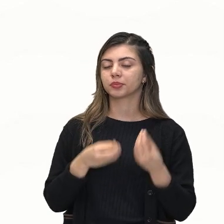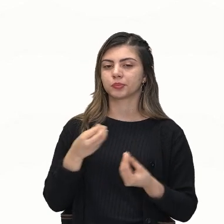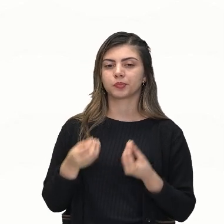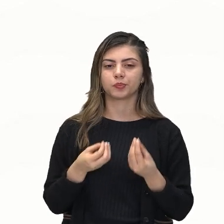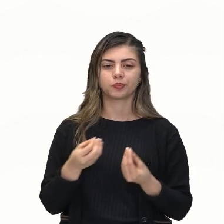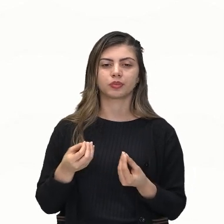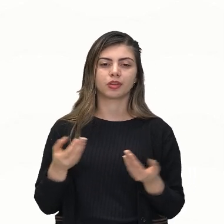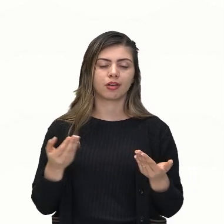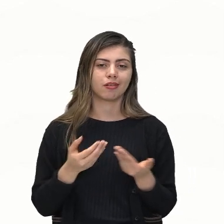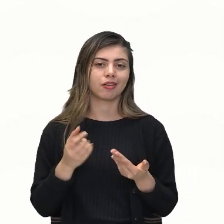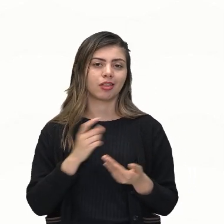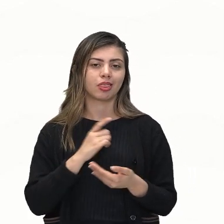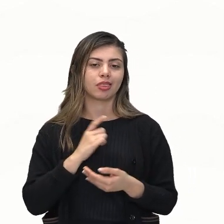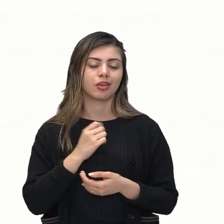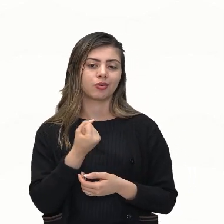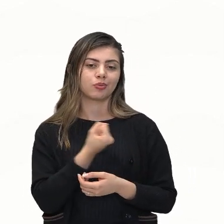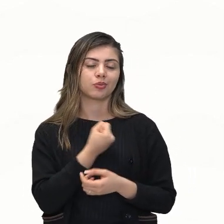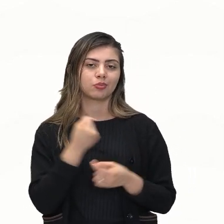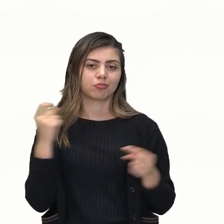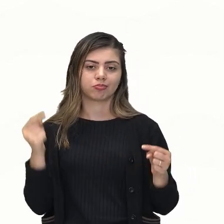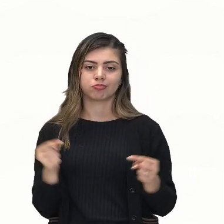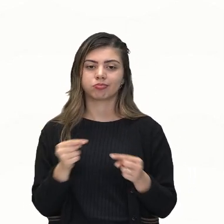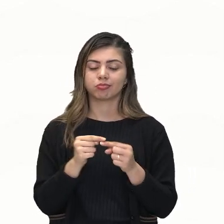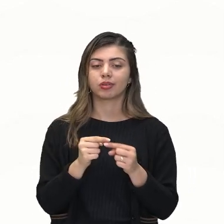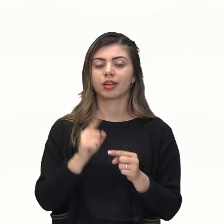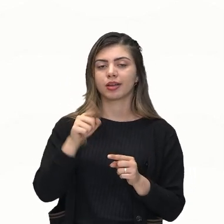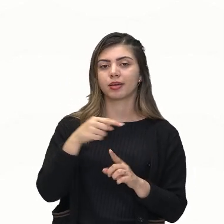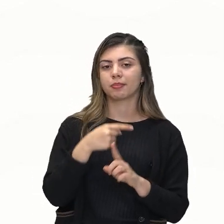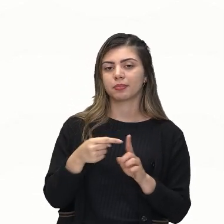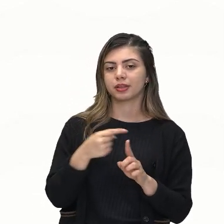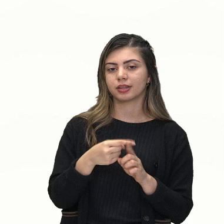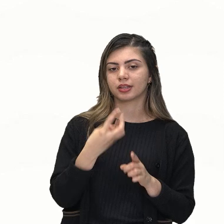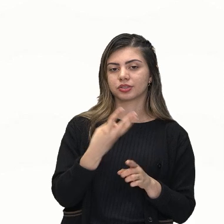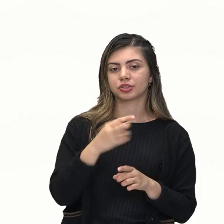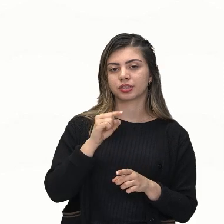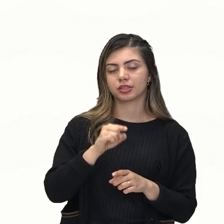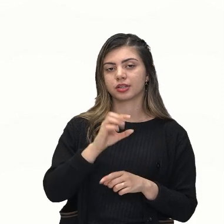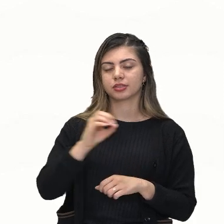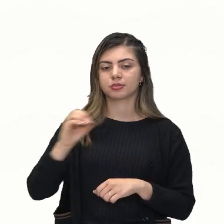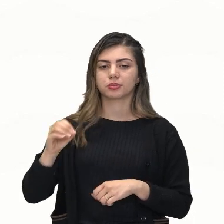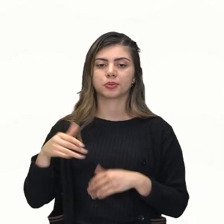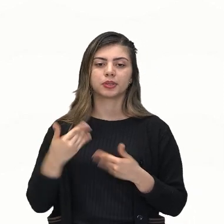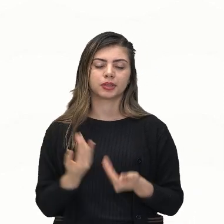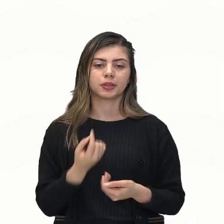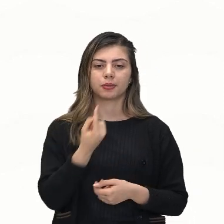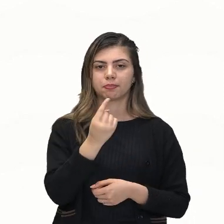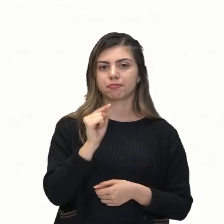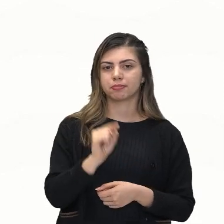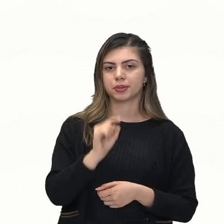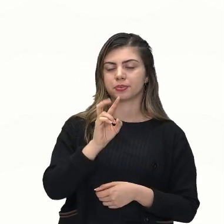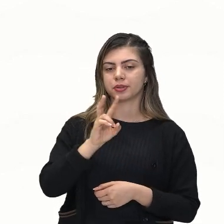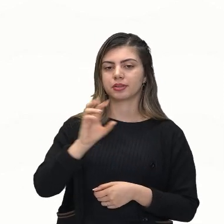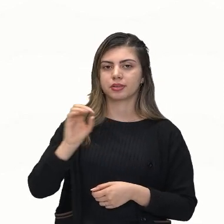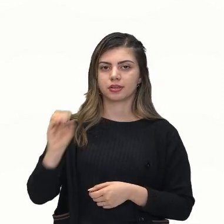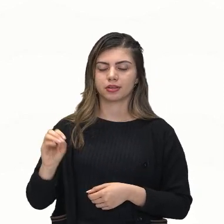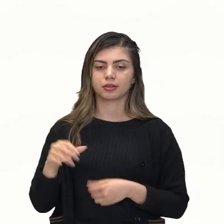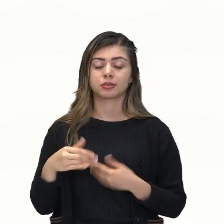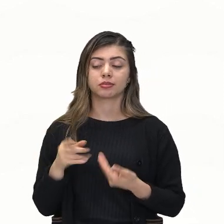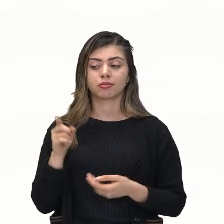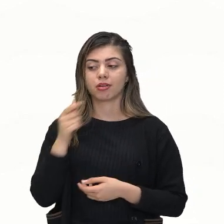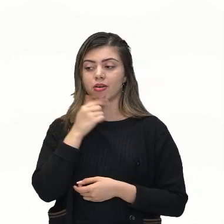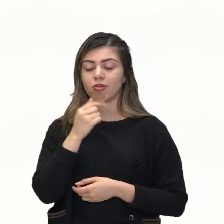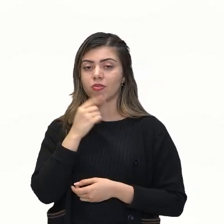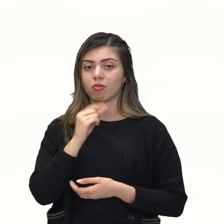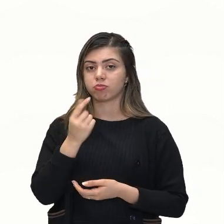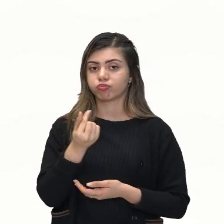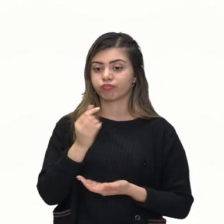ganhar um valor equivalente à metade de 3.000, que vale 1.500. Então, o Carlos vai ganhar